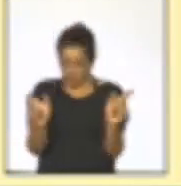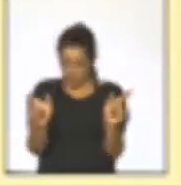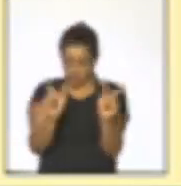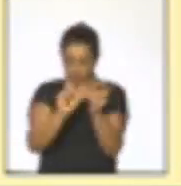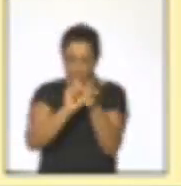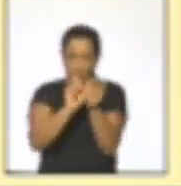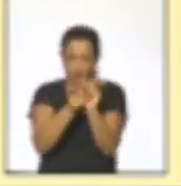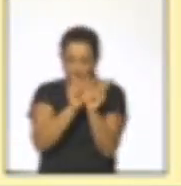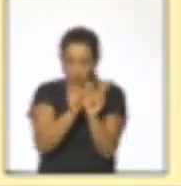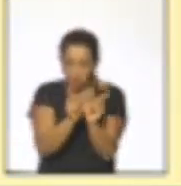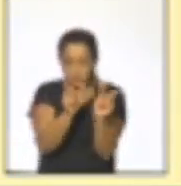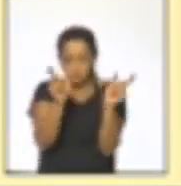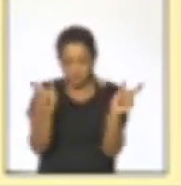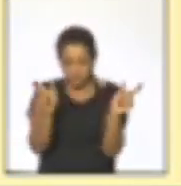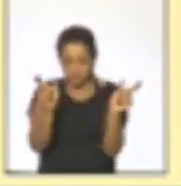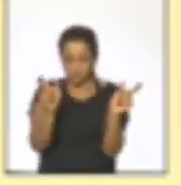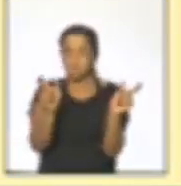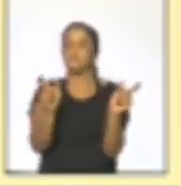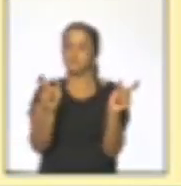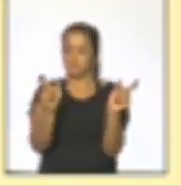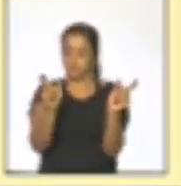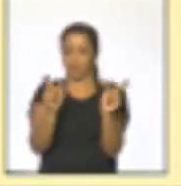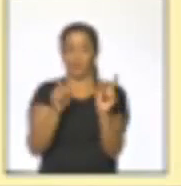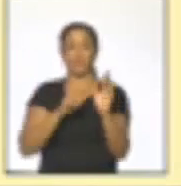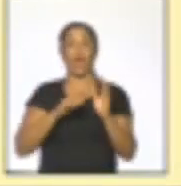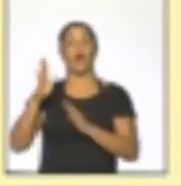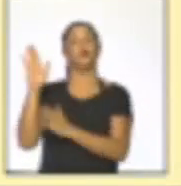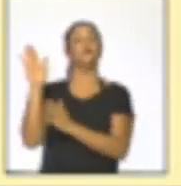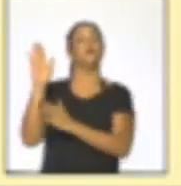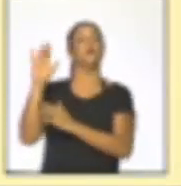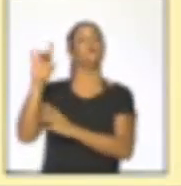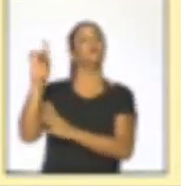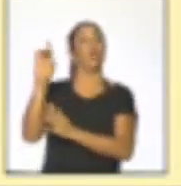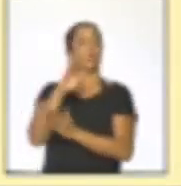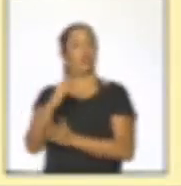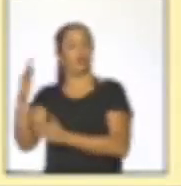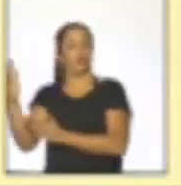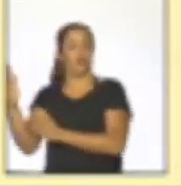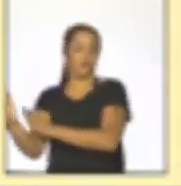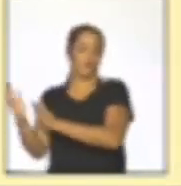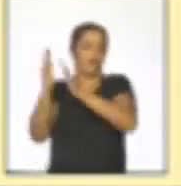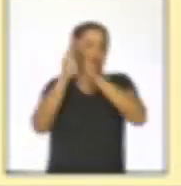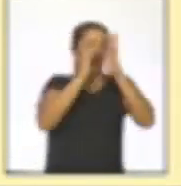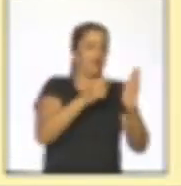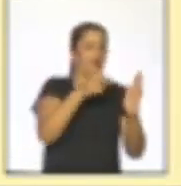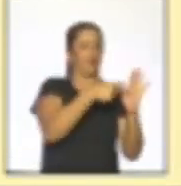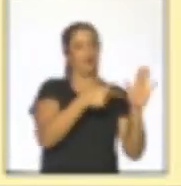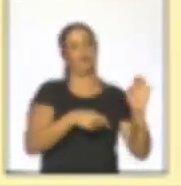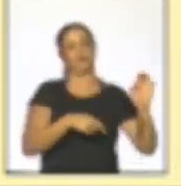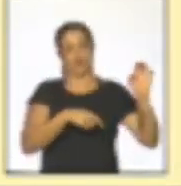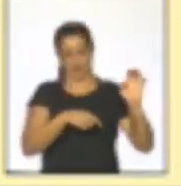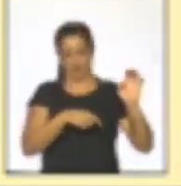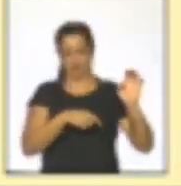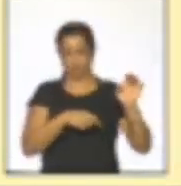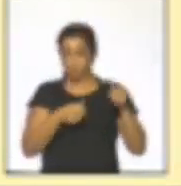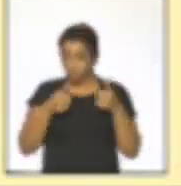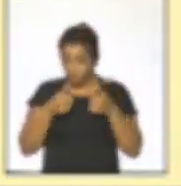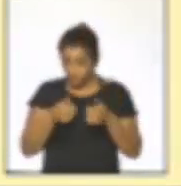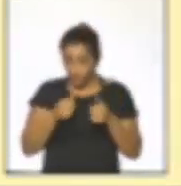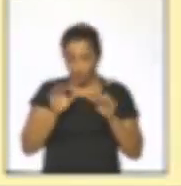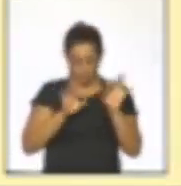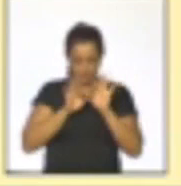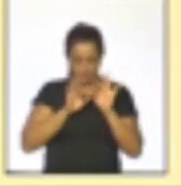Aqui, ó, 2 em 2, da direita para a esquerda. Então, deixa eu arrumar